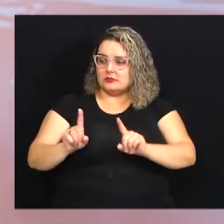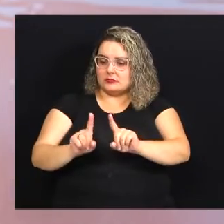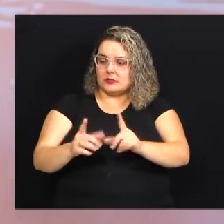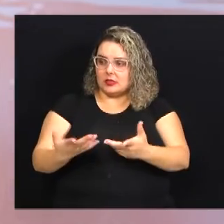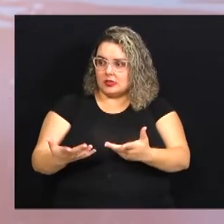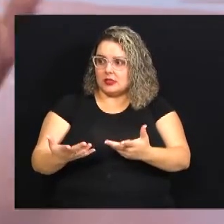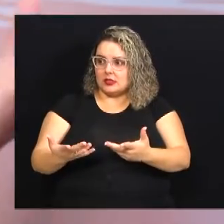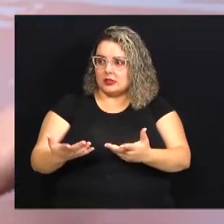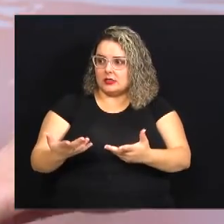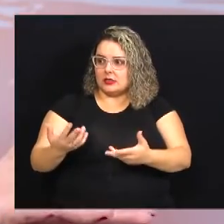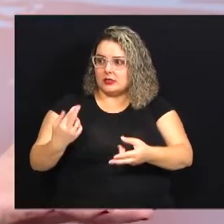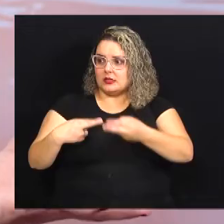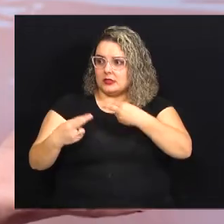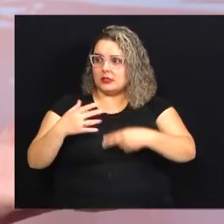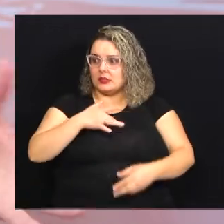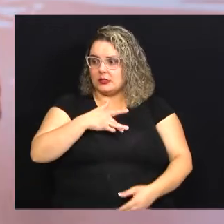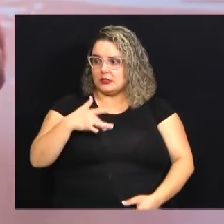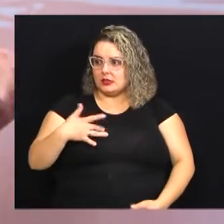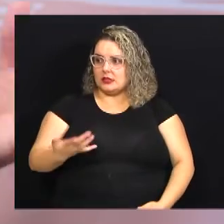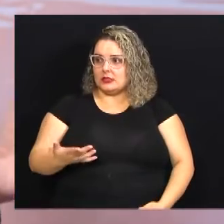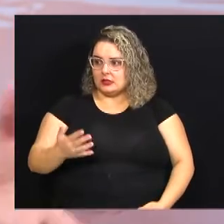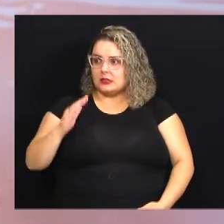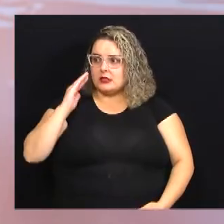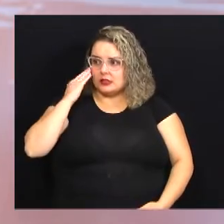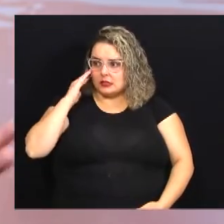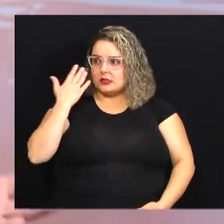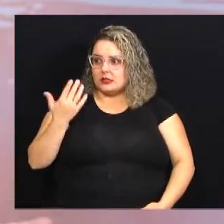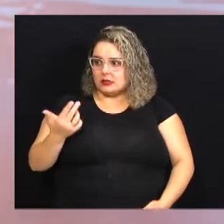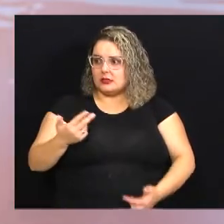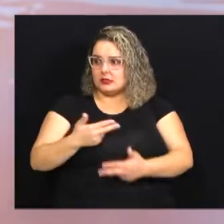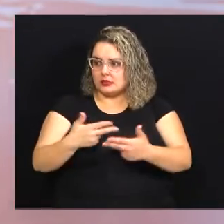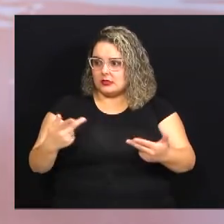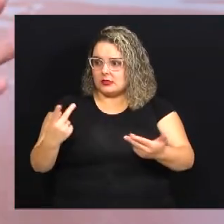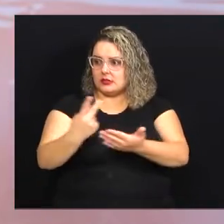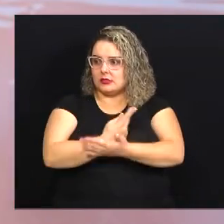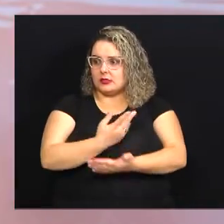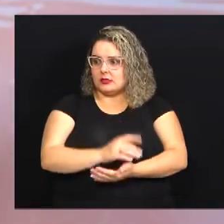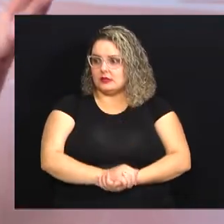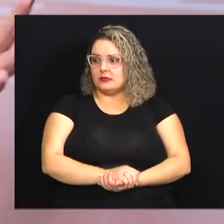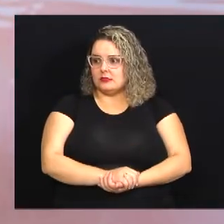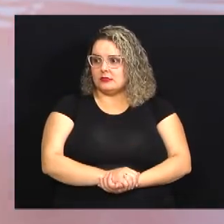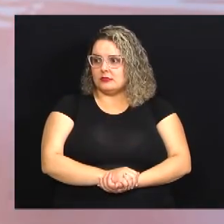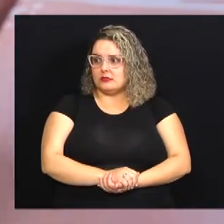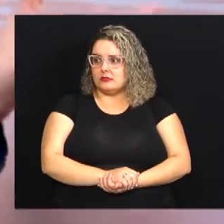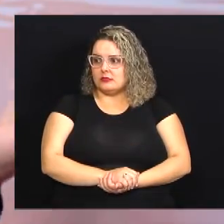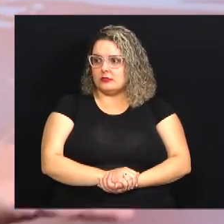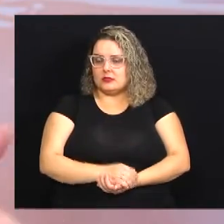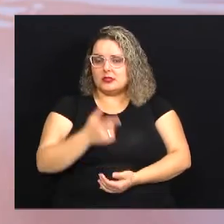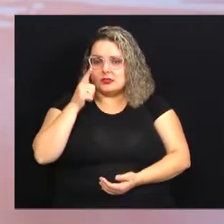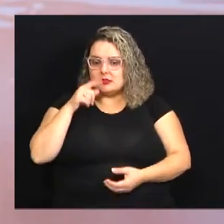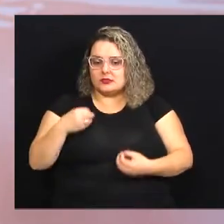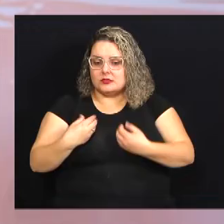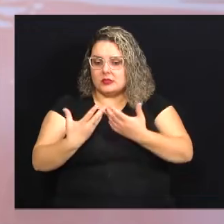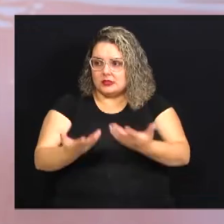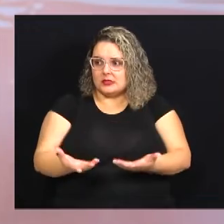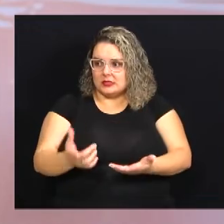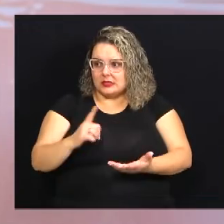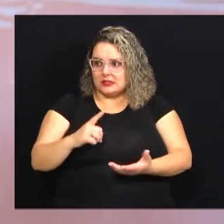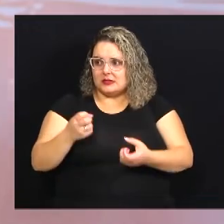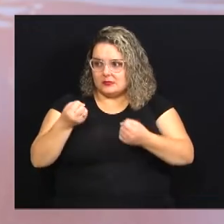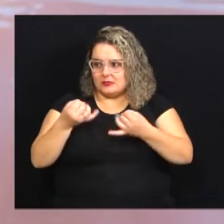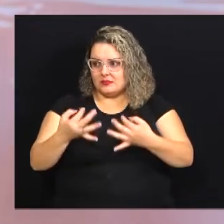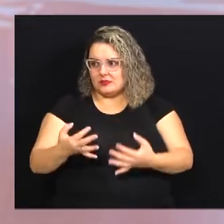fala alguma coisa, até relacionada à saúde da pessoa, ele está entendendo que tem alguma coisa errada, mas ele não consegue colocar isso para fora. Existe